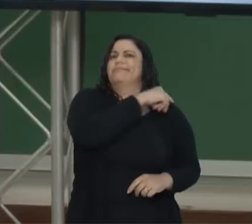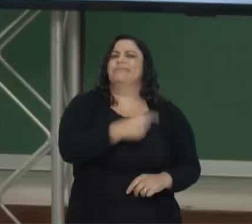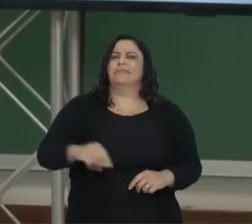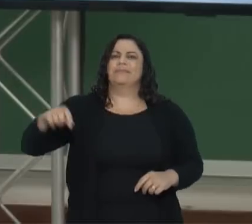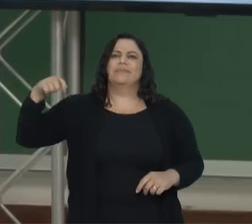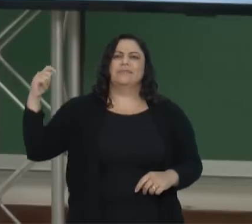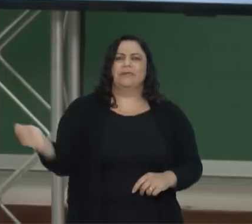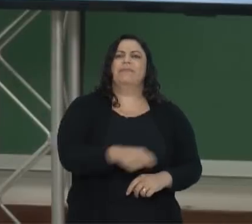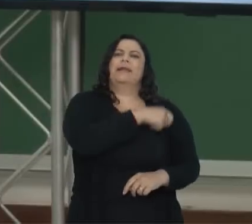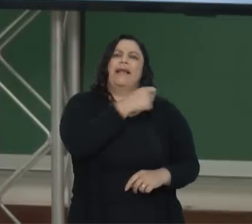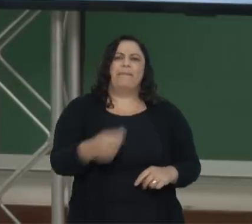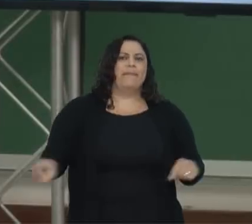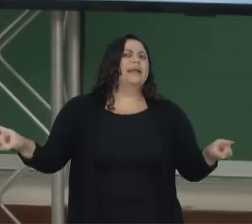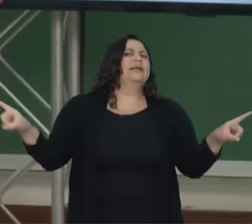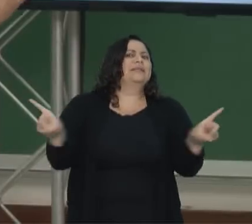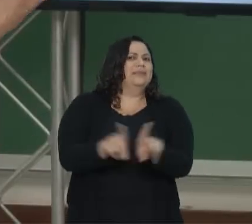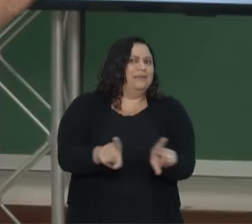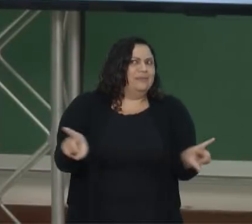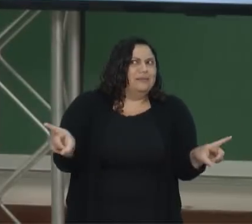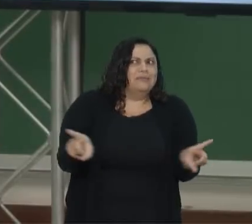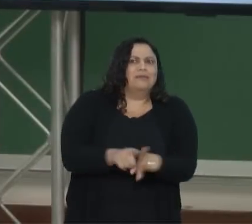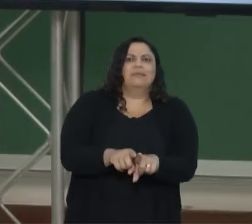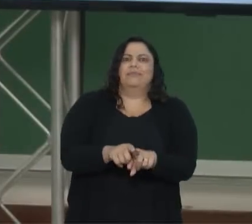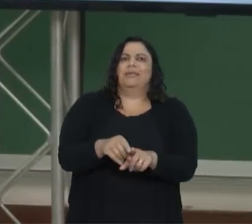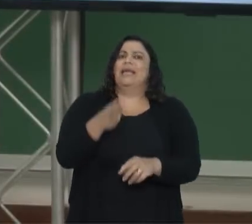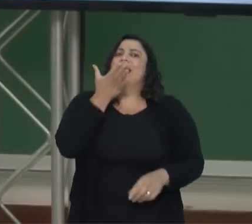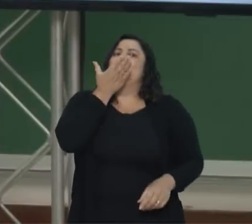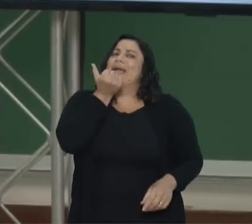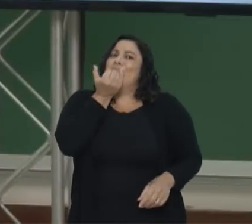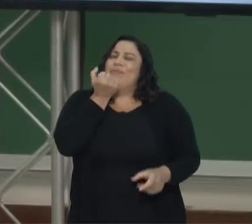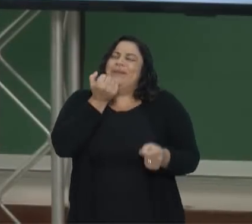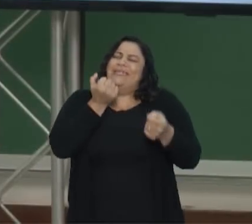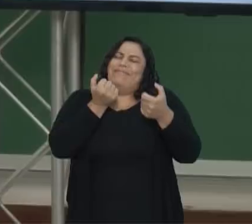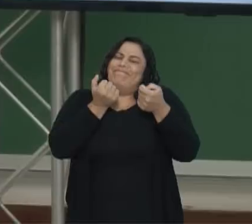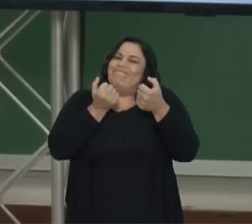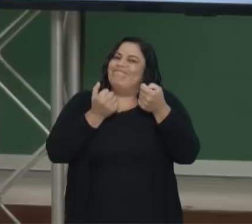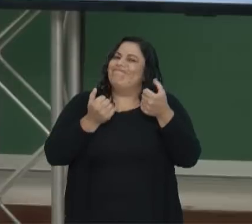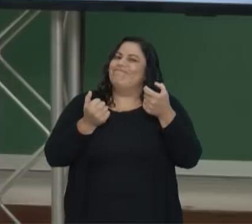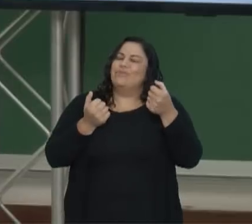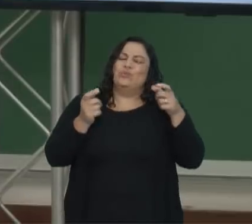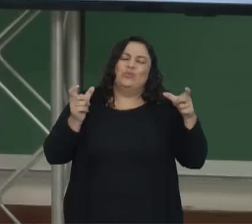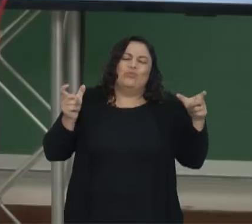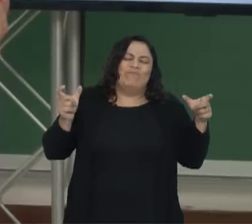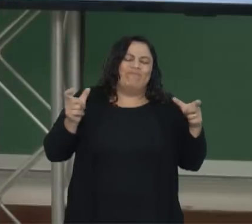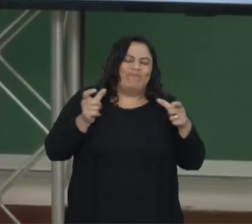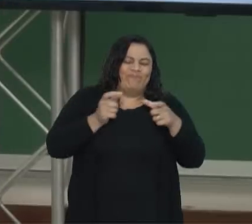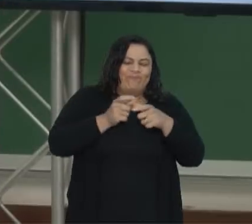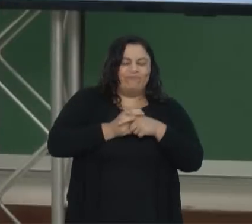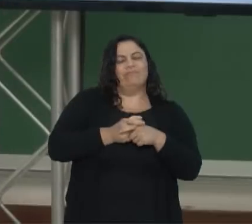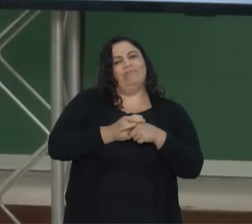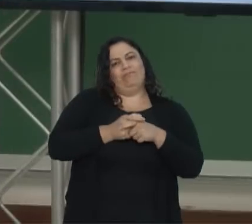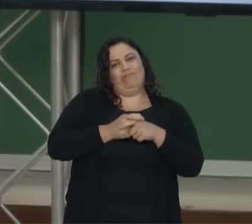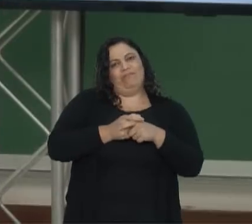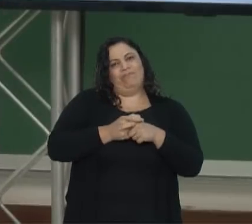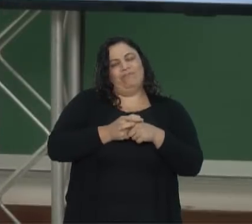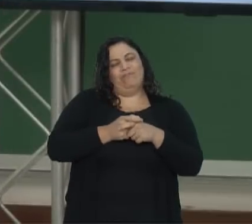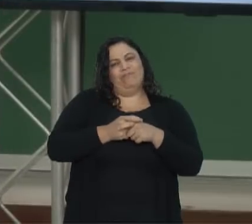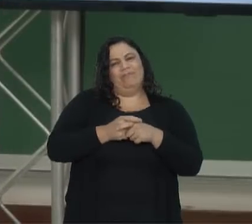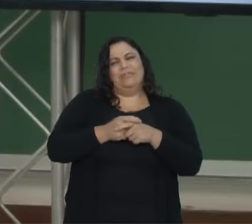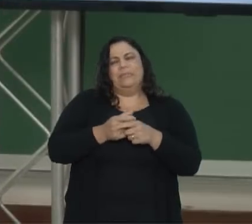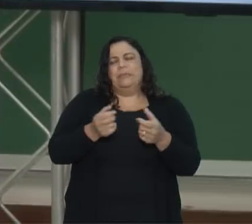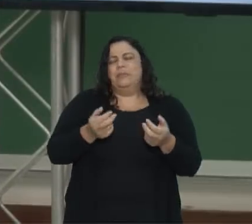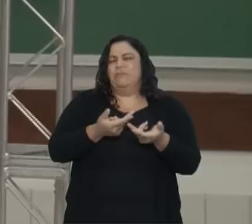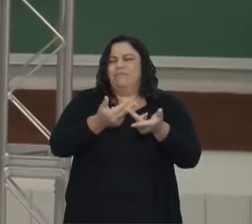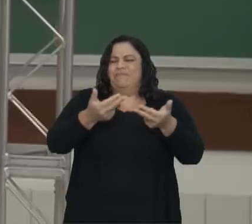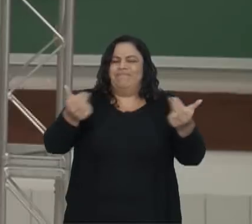entram nisso, torturas e alimentação insuficiente. Então, olhem quantas condições aqui